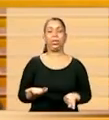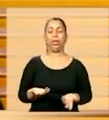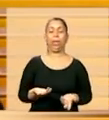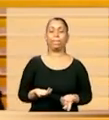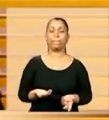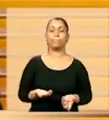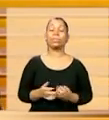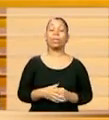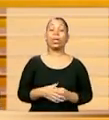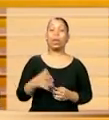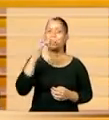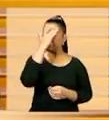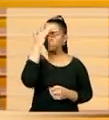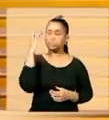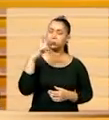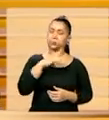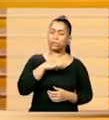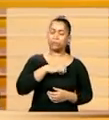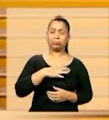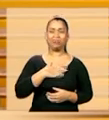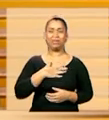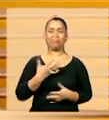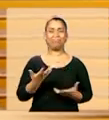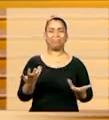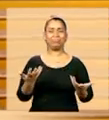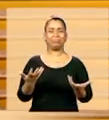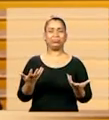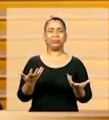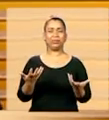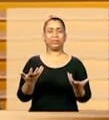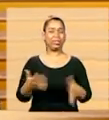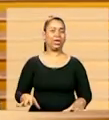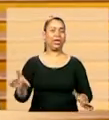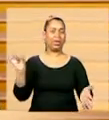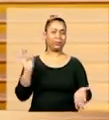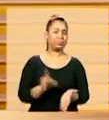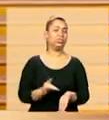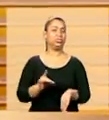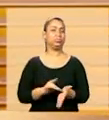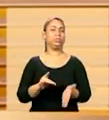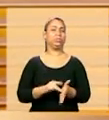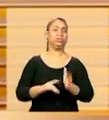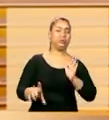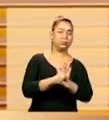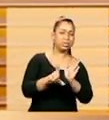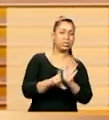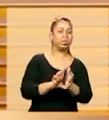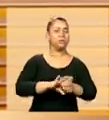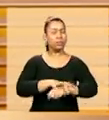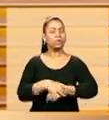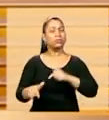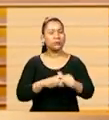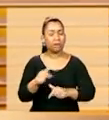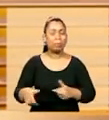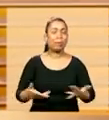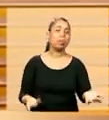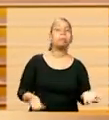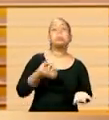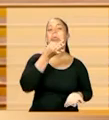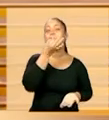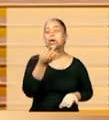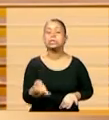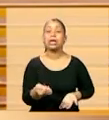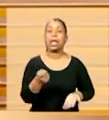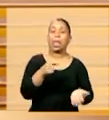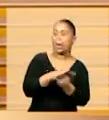caso? Muitas vezes as pessoas têm uma certa resistência de aplicar efetivamente essas normas de segurança do trabalho por achar